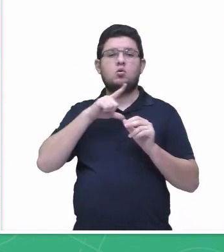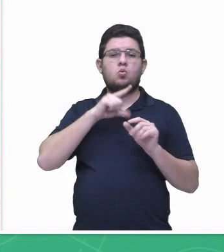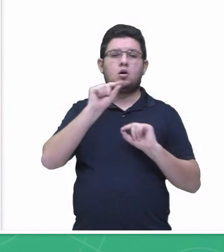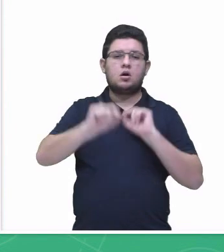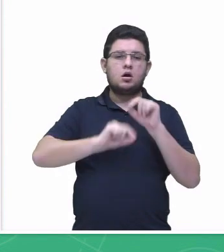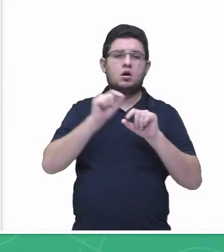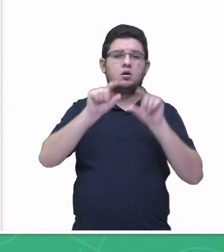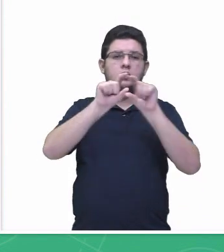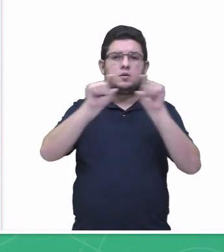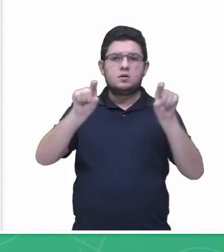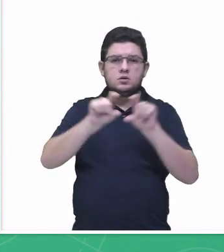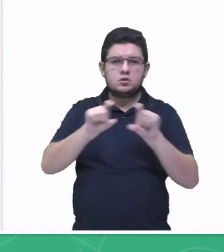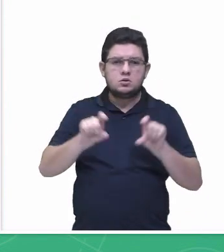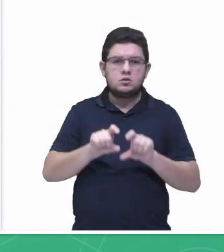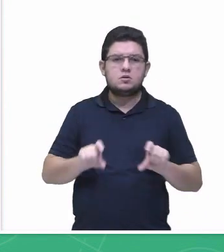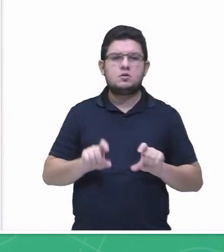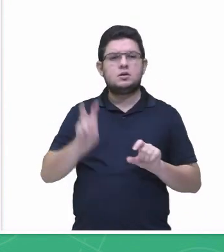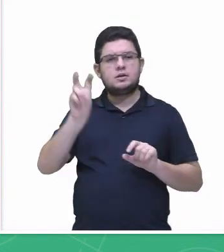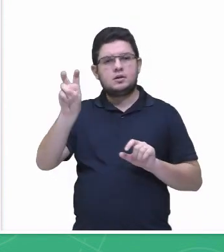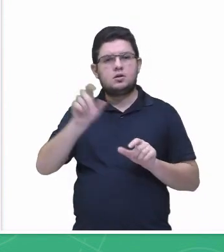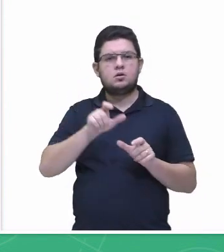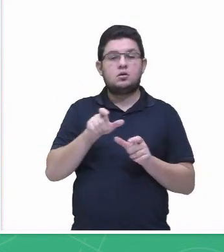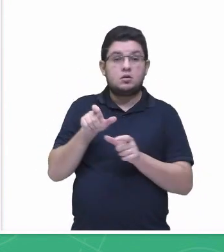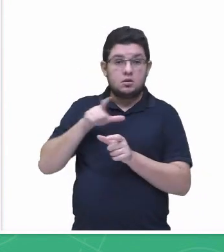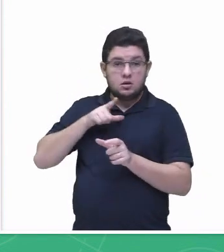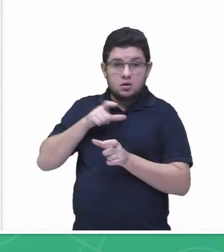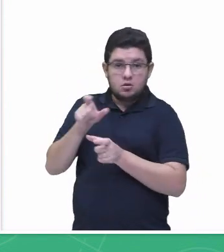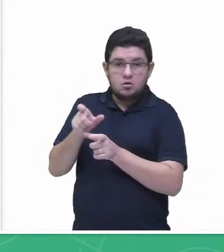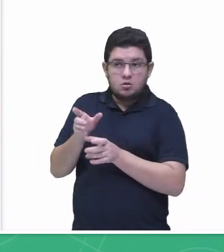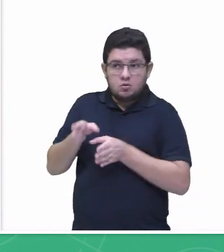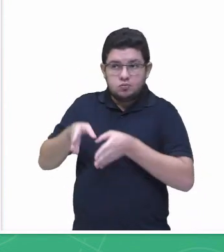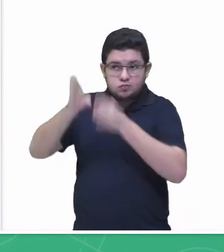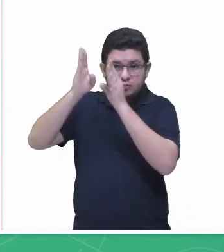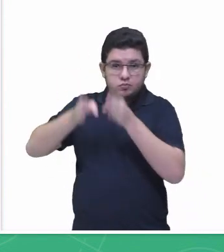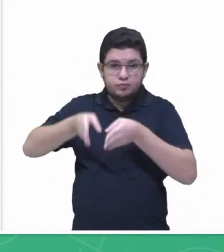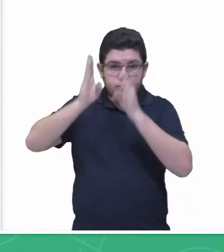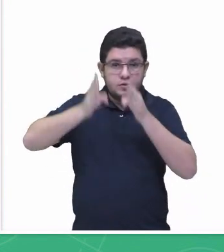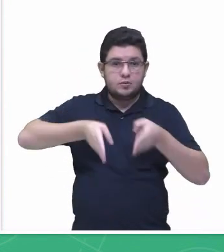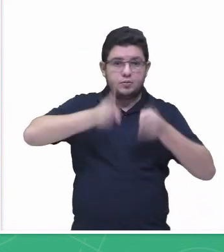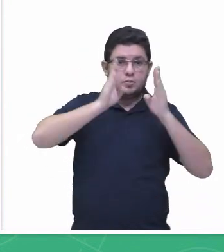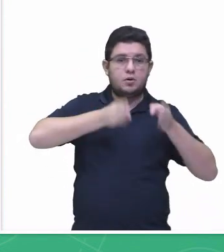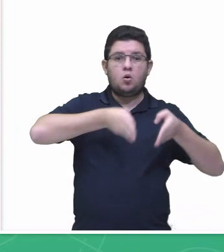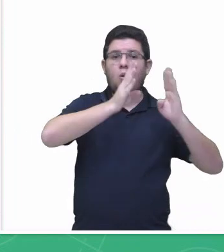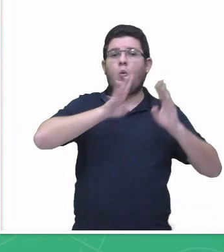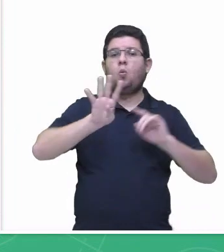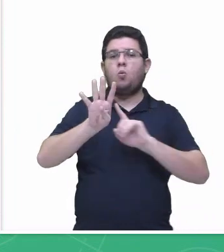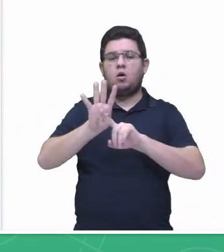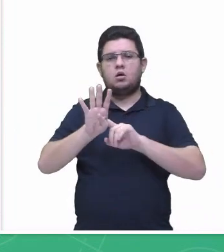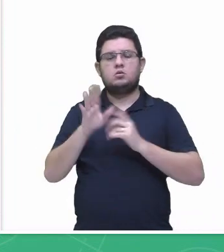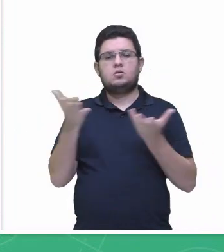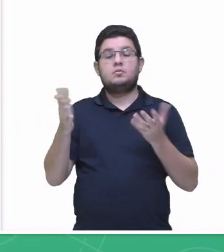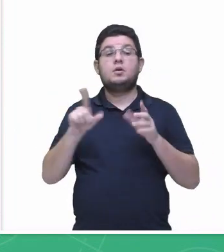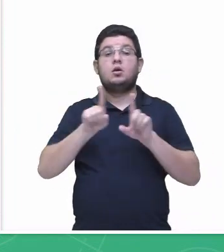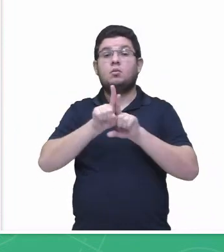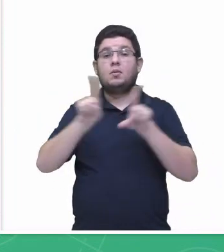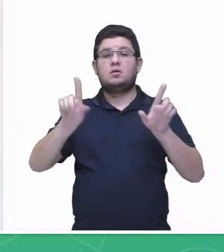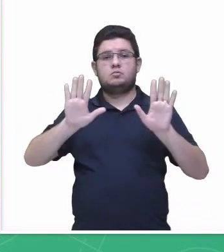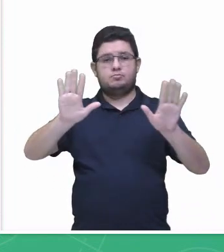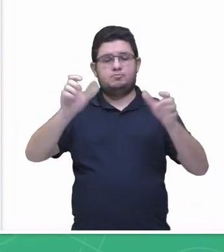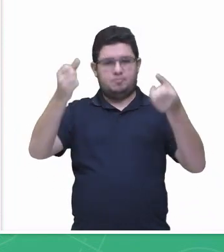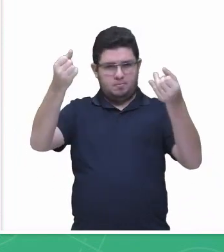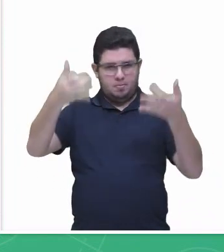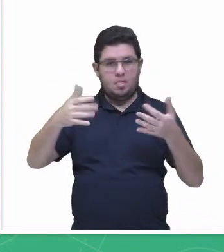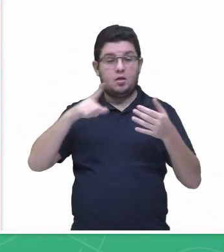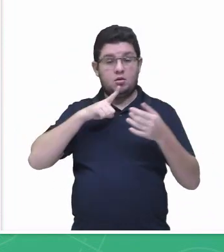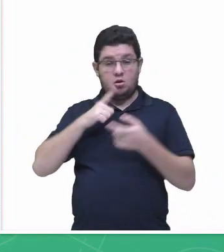colunas? Não, pessoal, não há necessidade. Por quê? Porque a questão ela é específica para um elemento somente, tá bom?